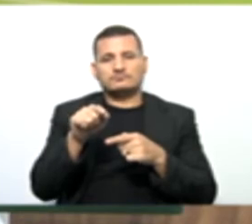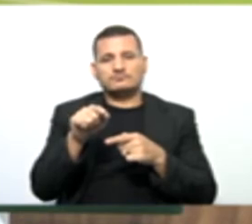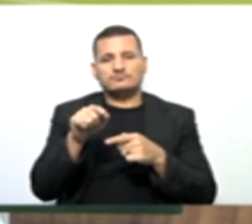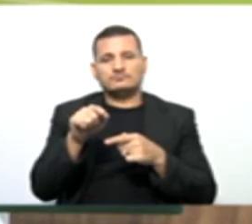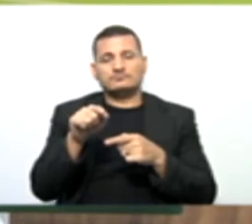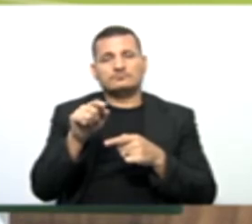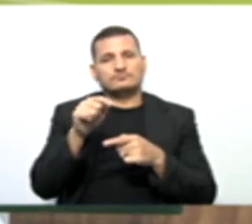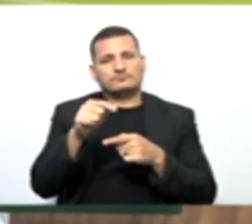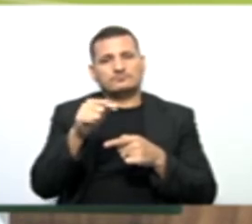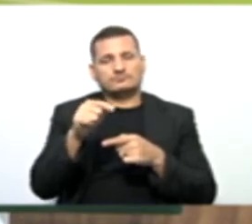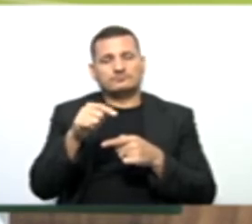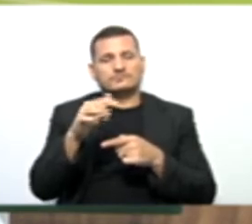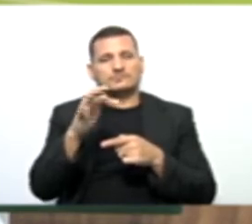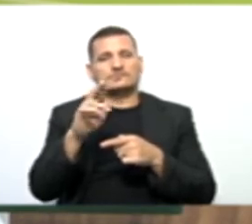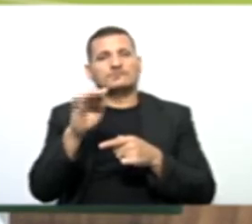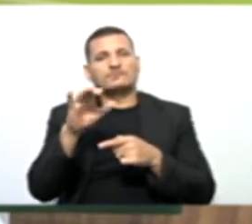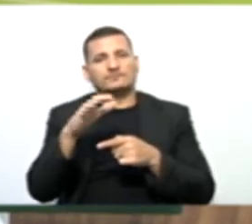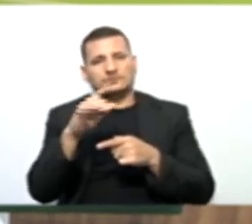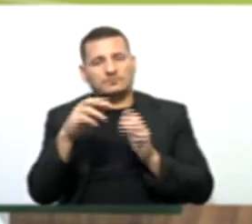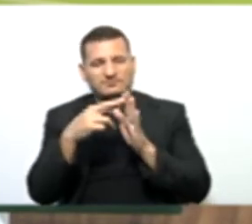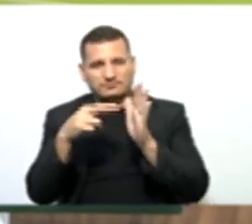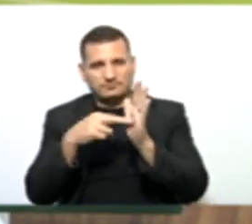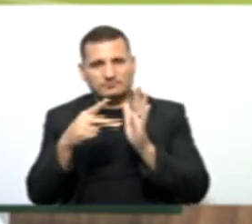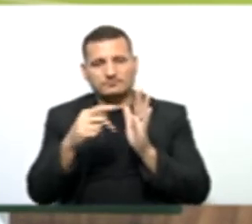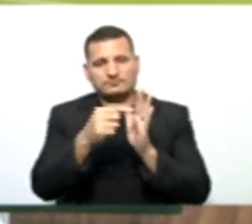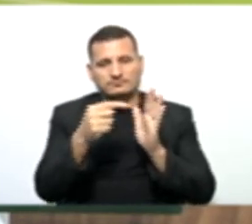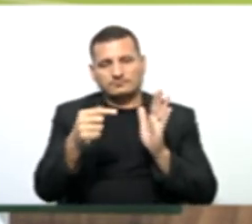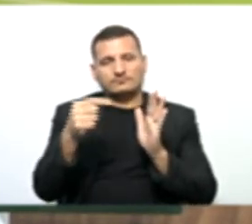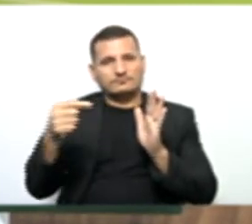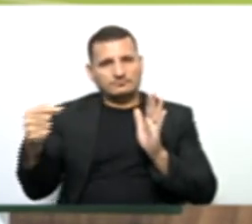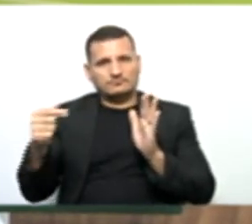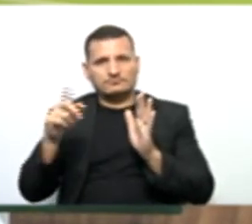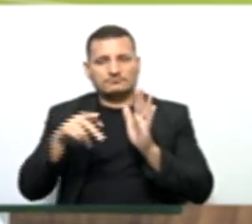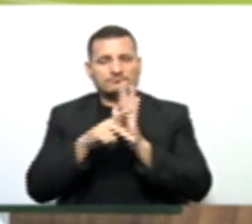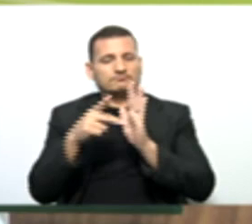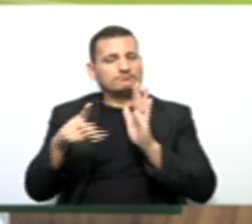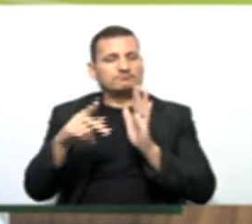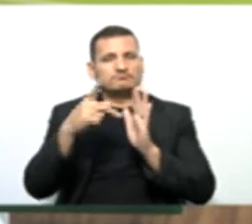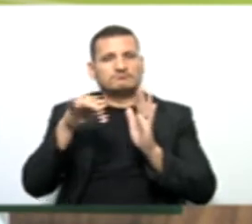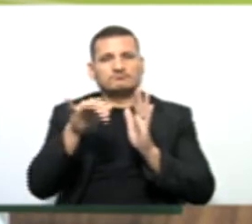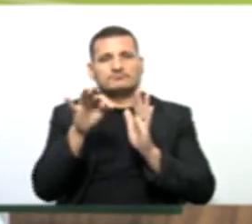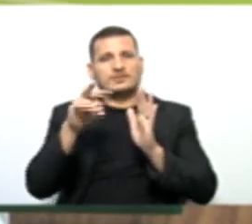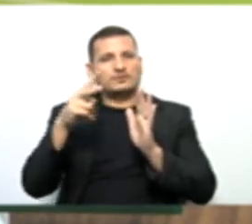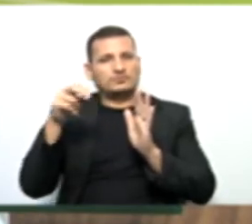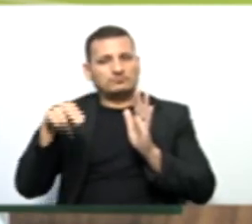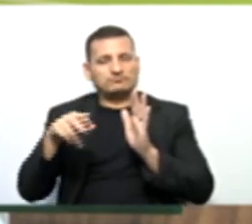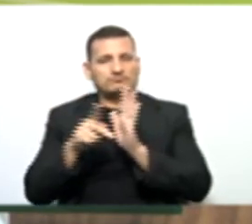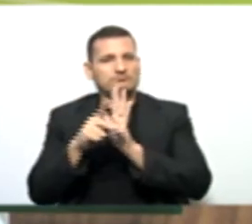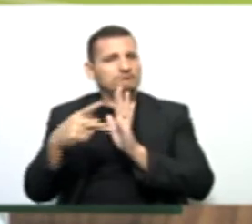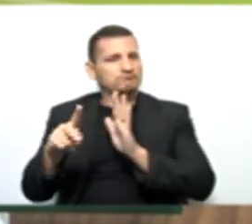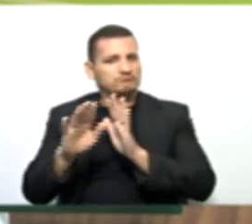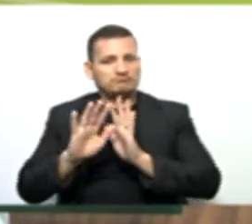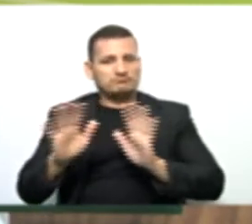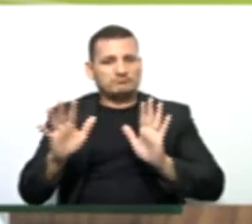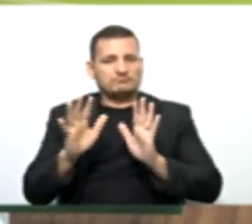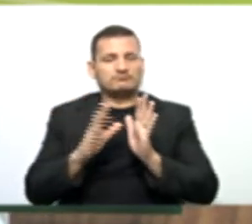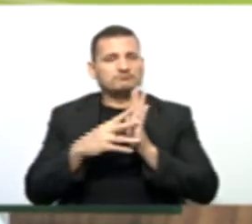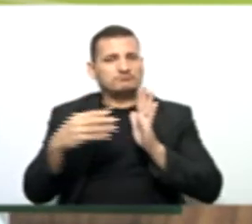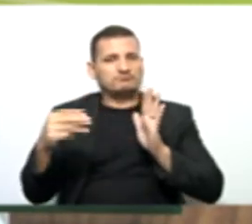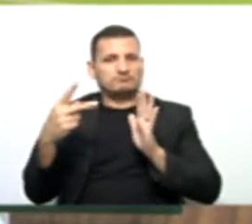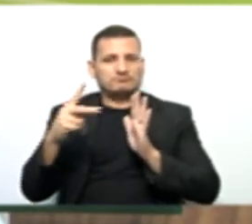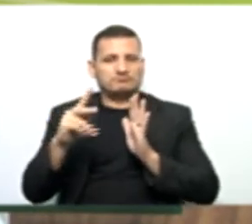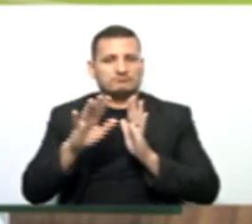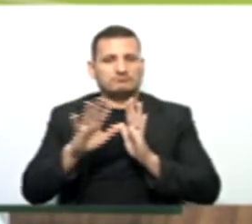essas funções com dois underlines no começo e dois no fim, é pra gente deixar quieto. Então, espero que tenha esclarecido